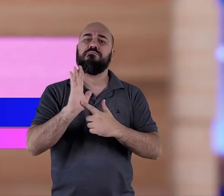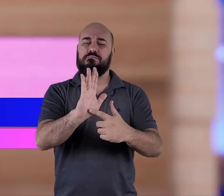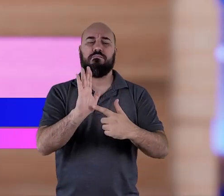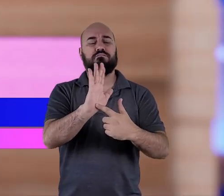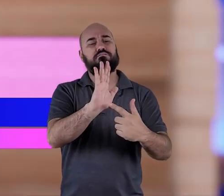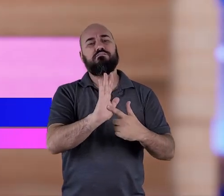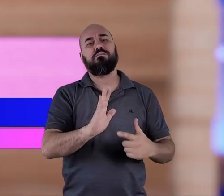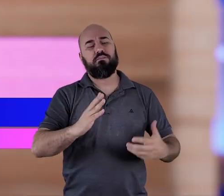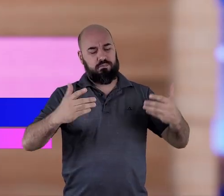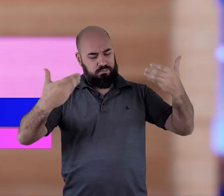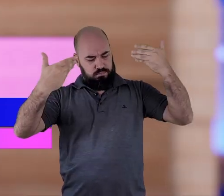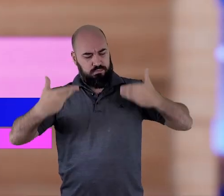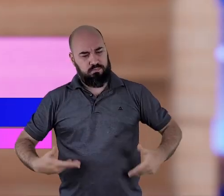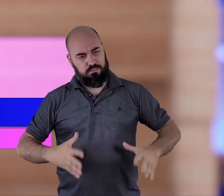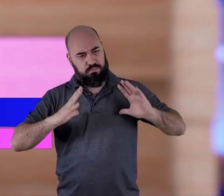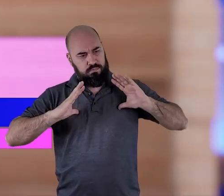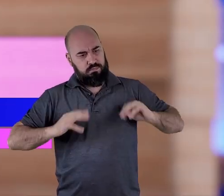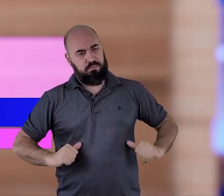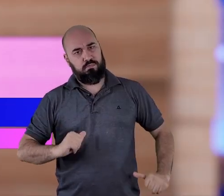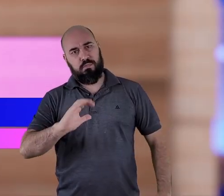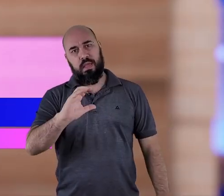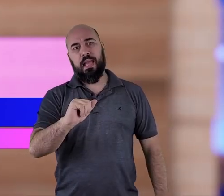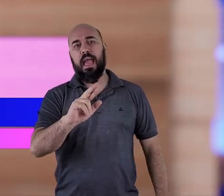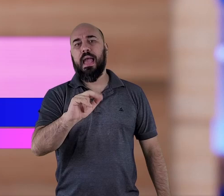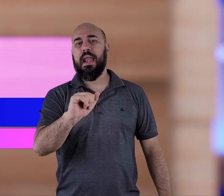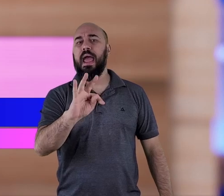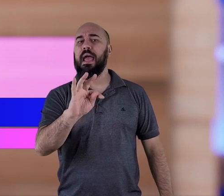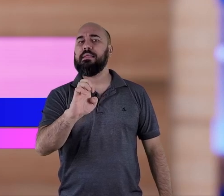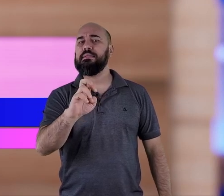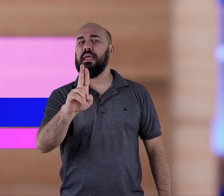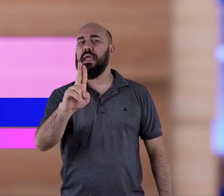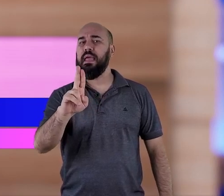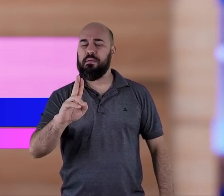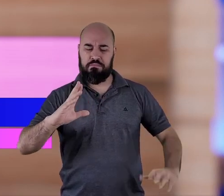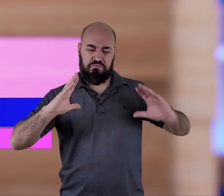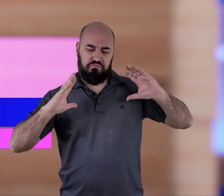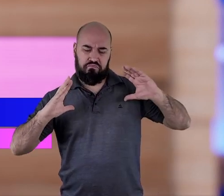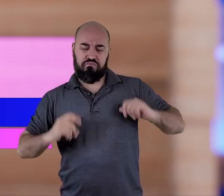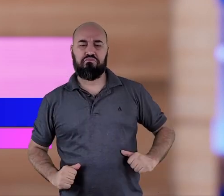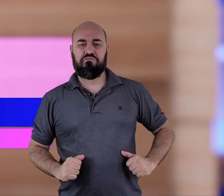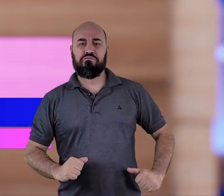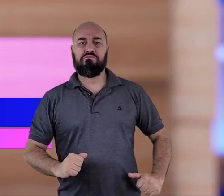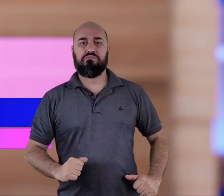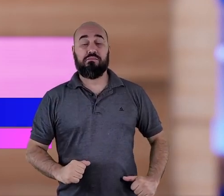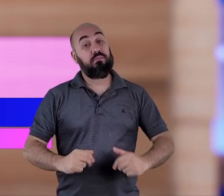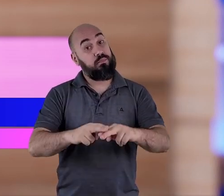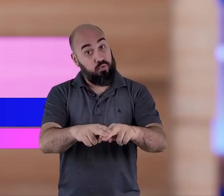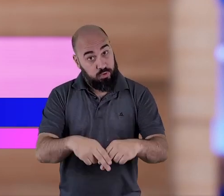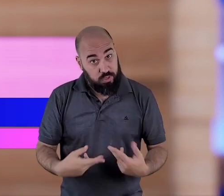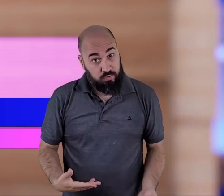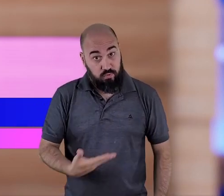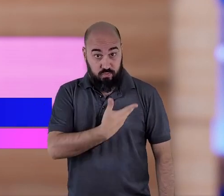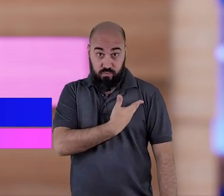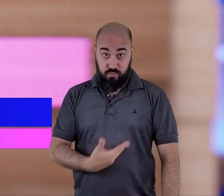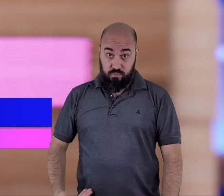Essa é uma das razões pelas quais o último império de Deus será o